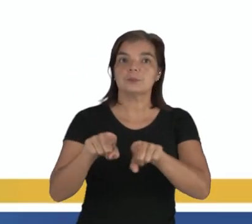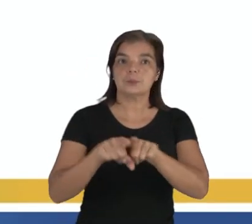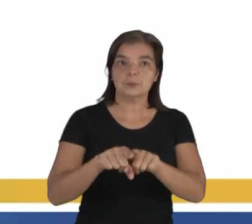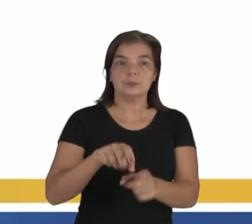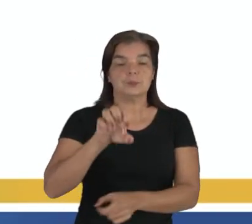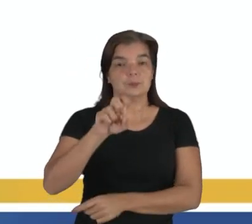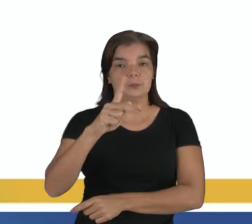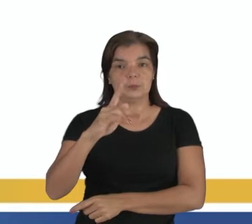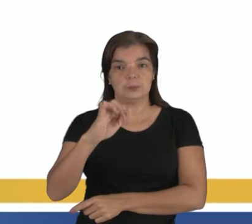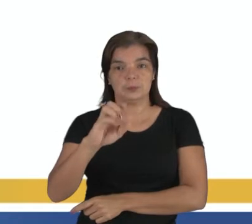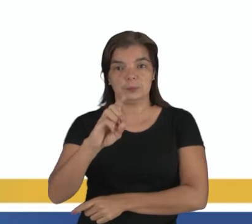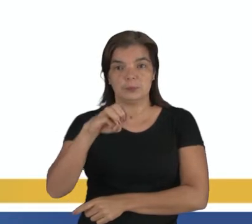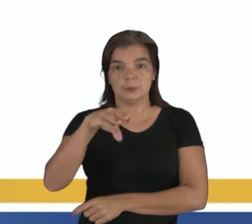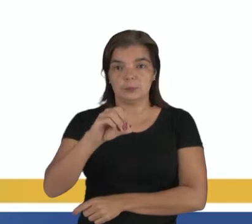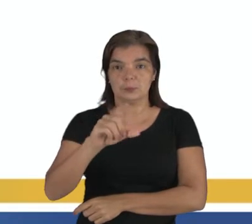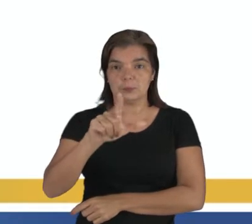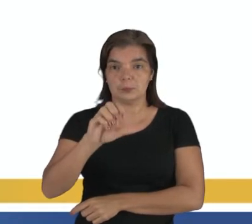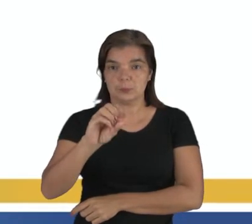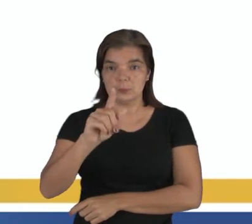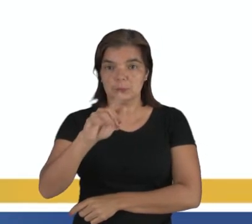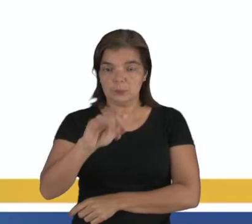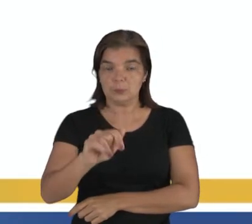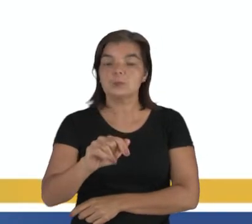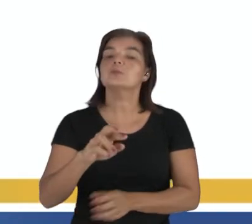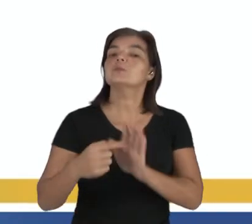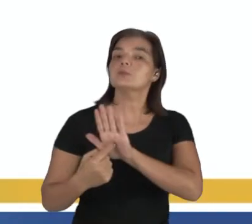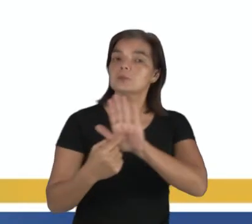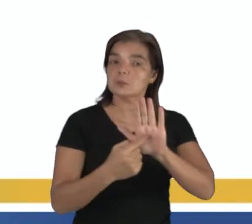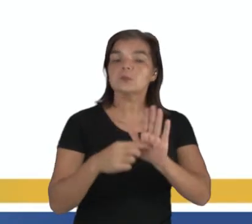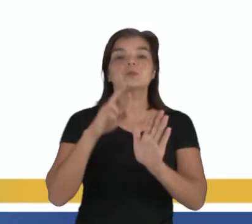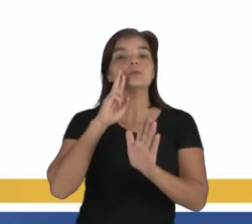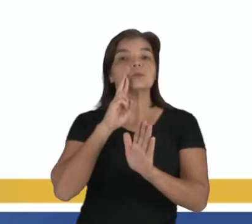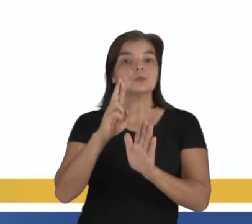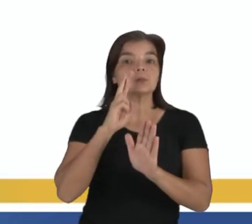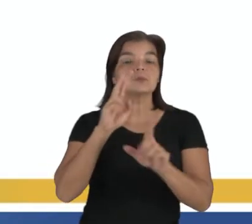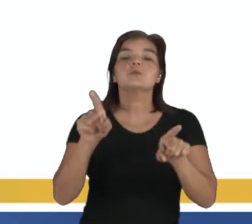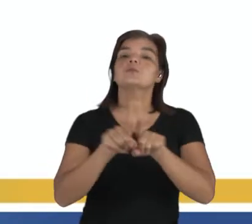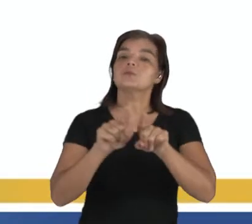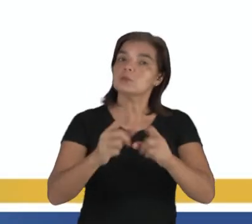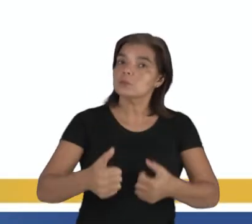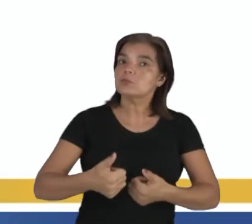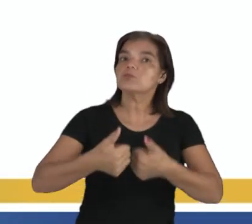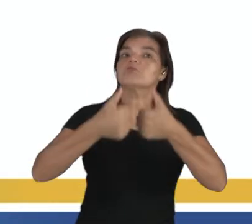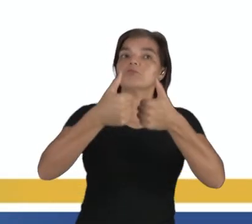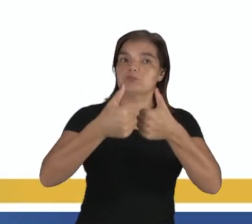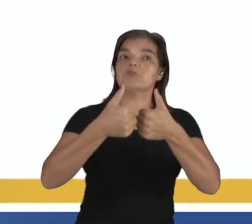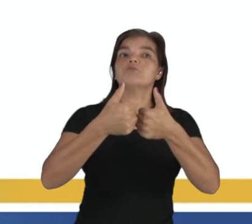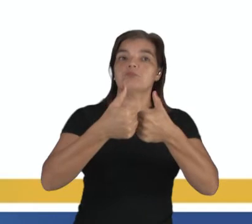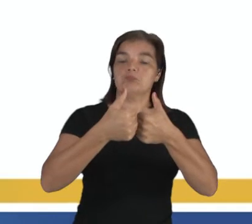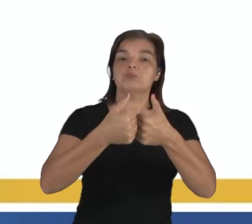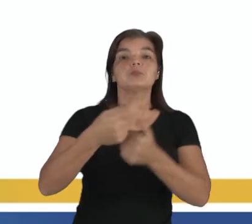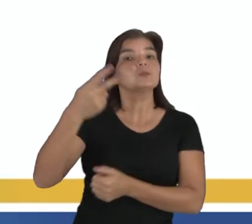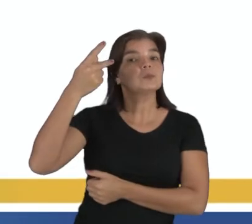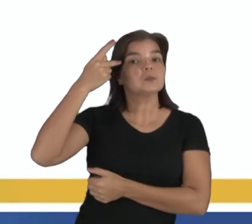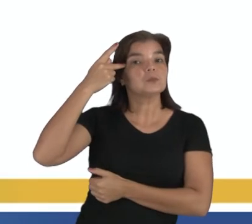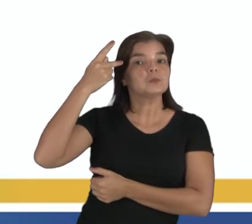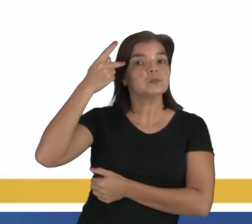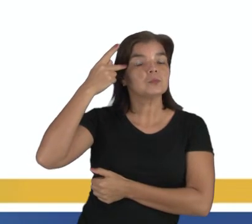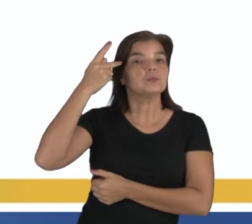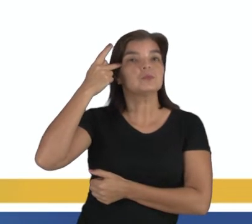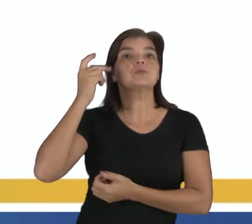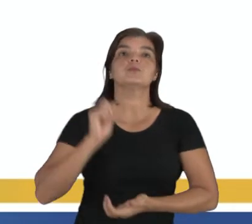Epidemiologia, Cruz, mostrou resultados positivos de restrições impostas no estado de São